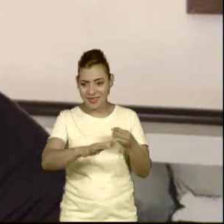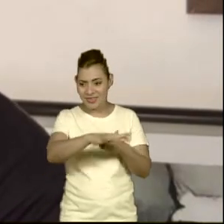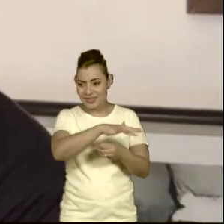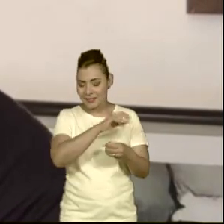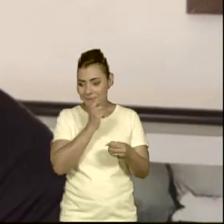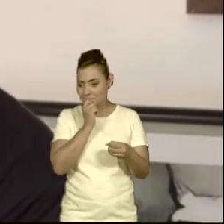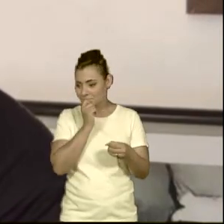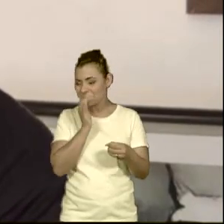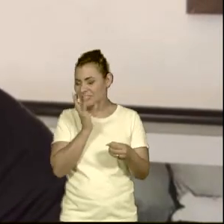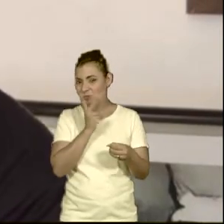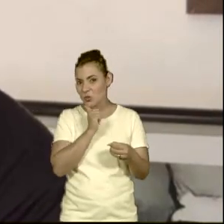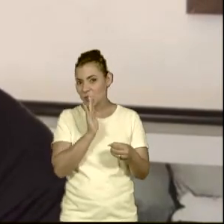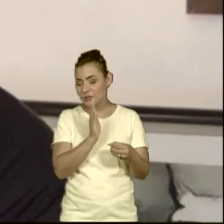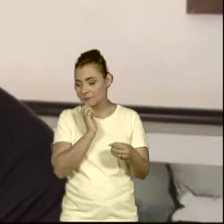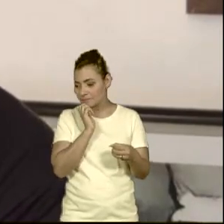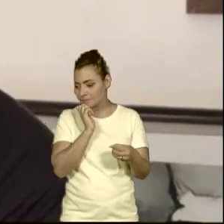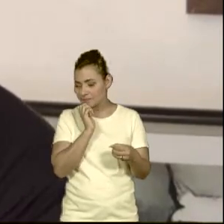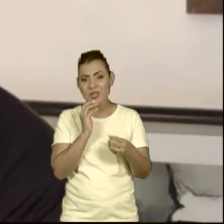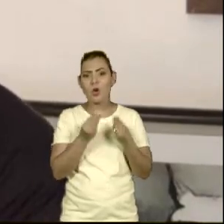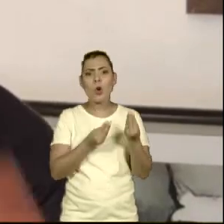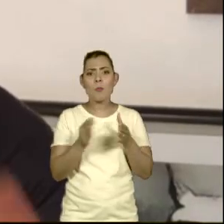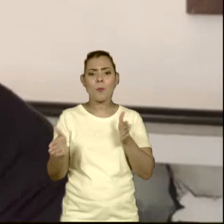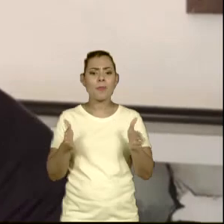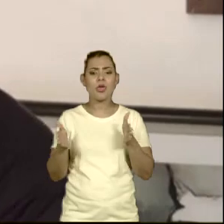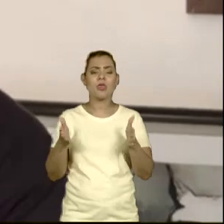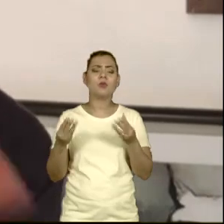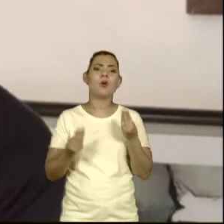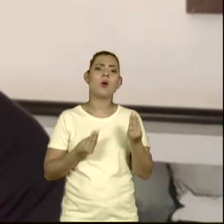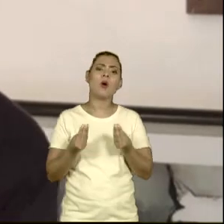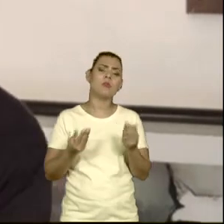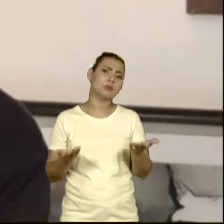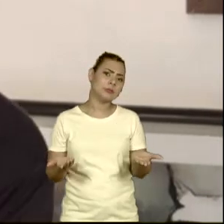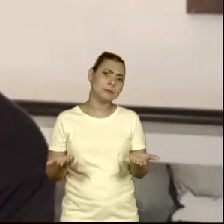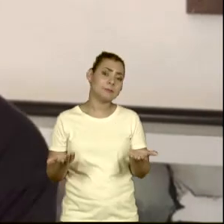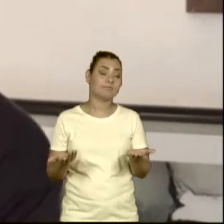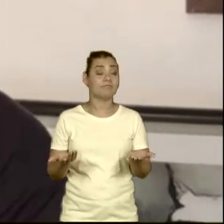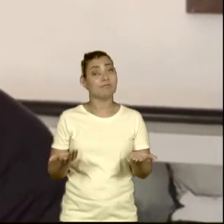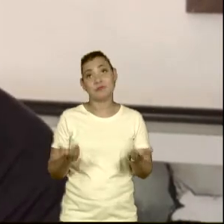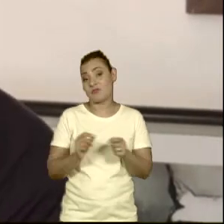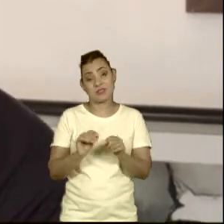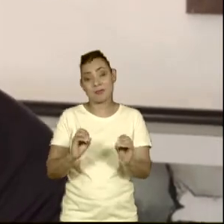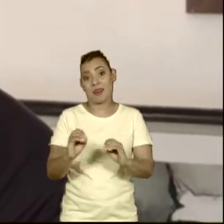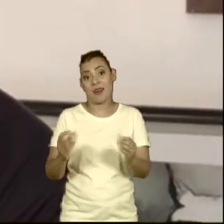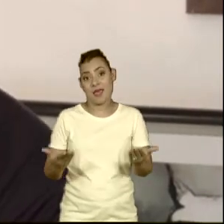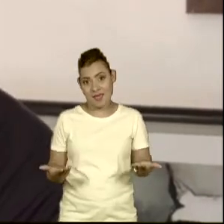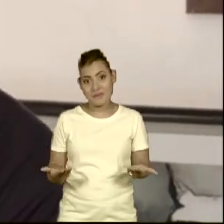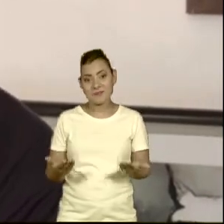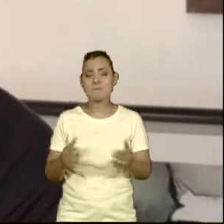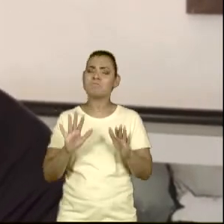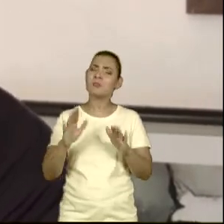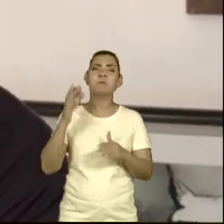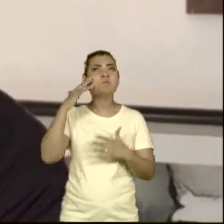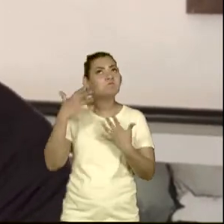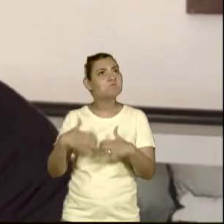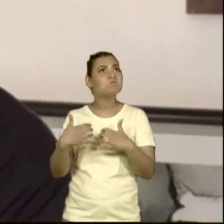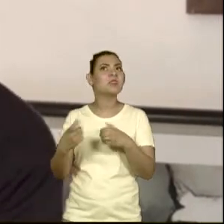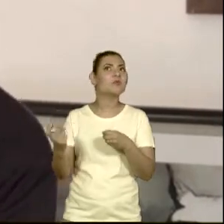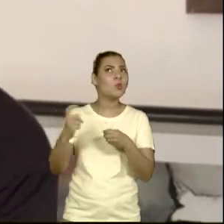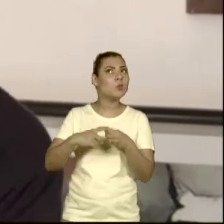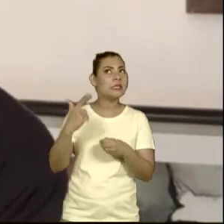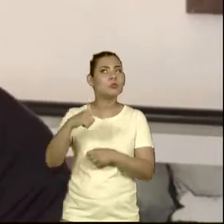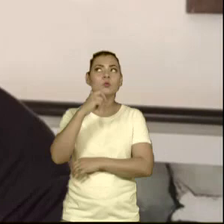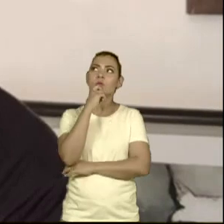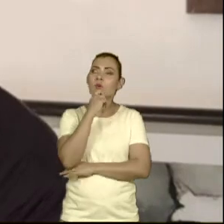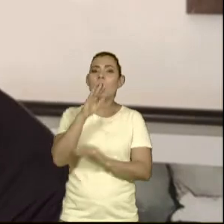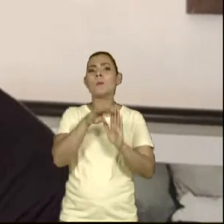finalizado. E o que a gente exibe nesse período? Não estamos fazendo mais nada. E aí, eles pensaram, vamos voltar com